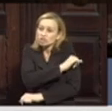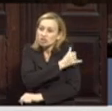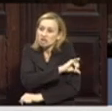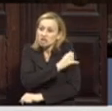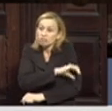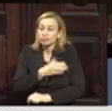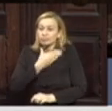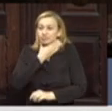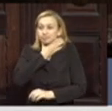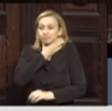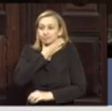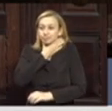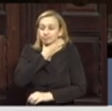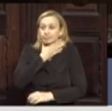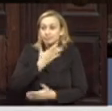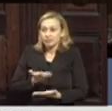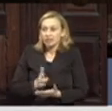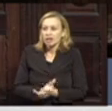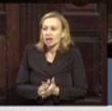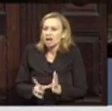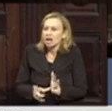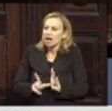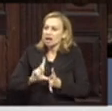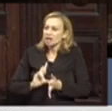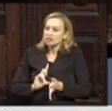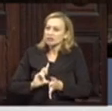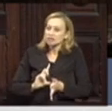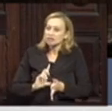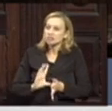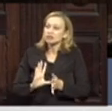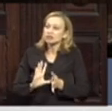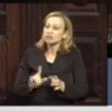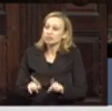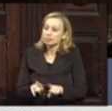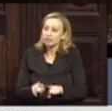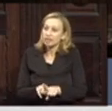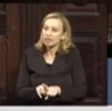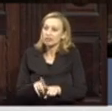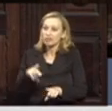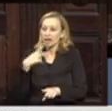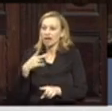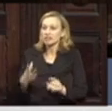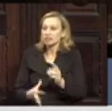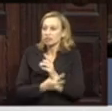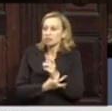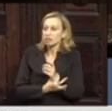tribuna, de modo muito particular os deputados Carlos Osório e Valdec Carneiro,